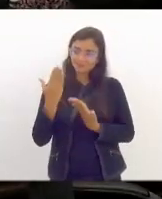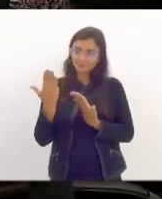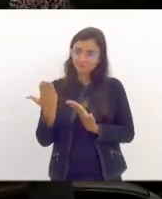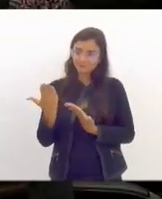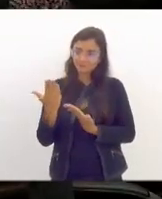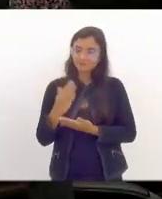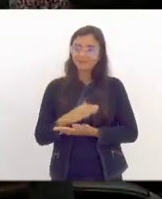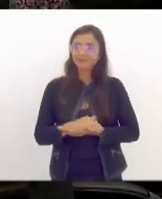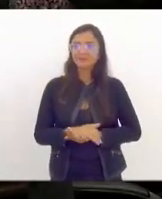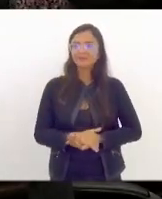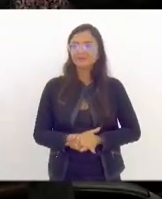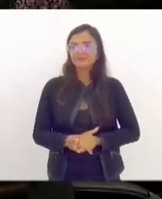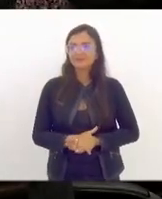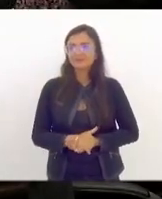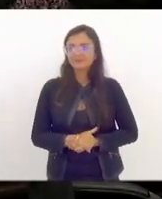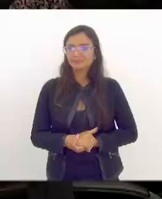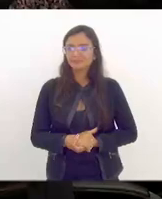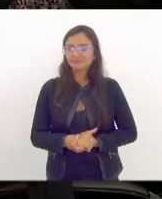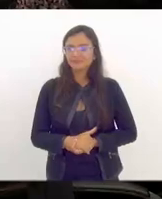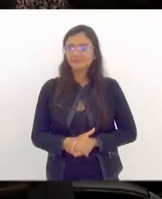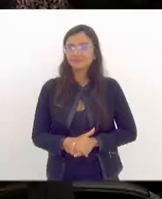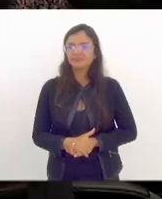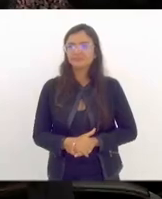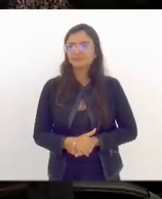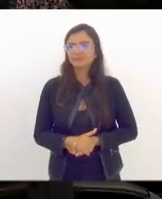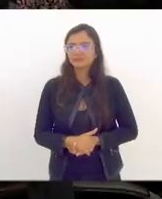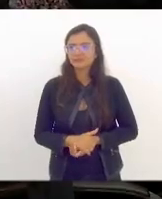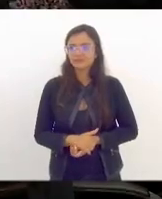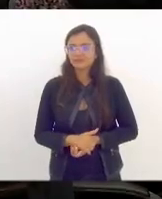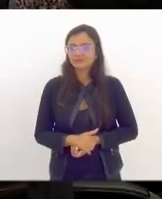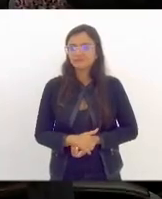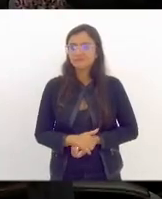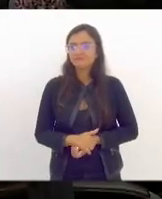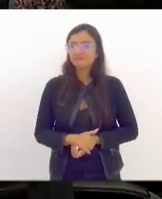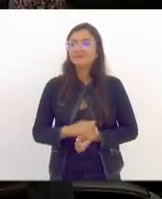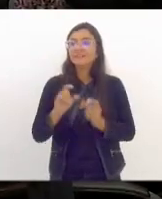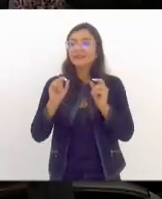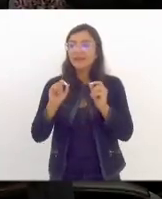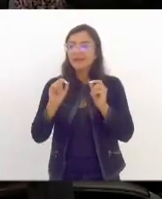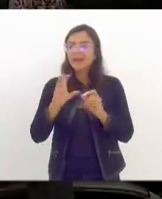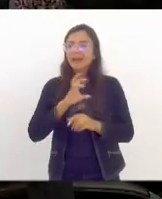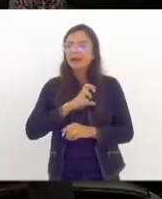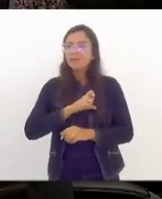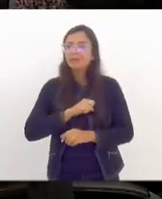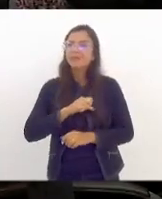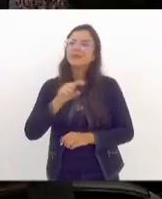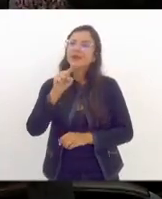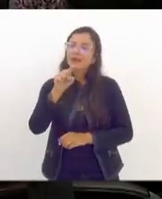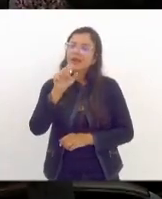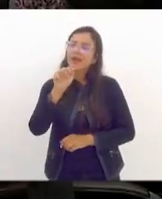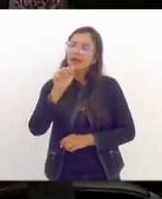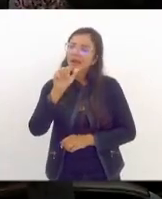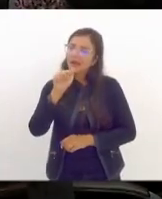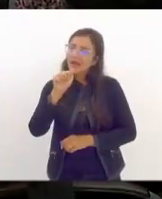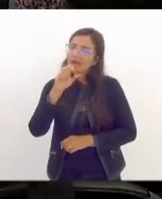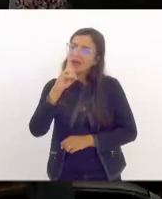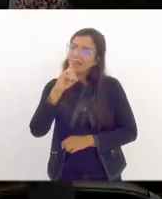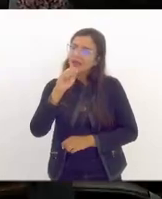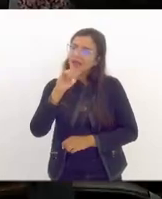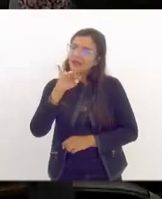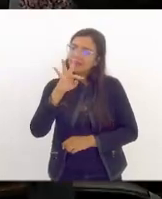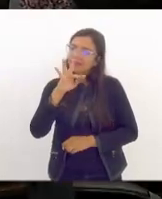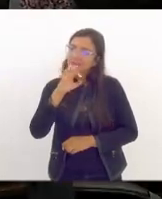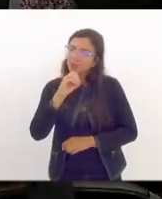desespero como um socorro e eu queria muito afeto Adailton do ponto Cine porque isso se a